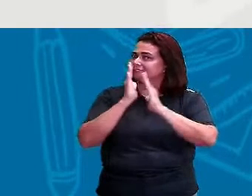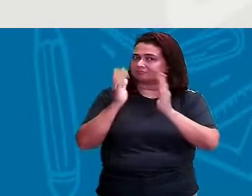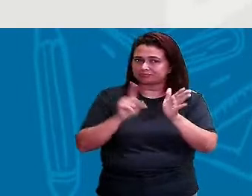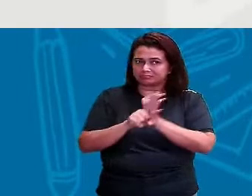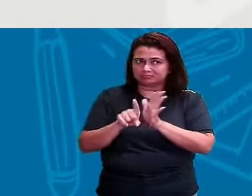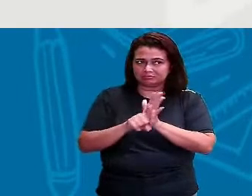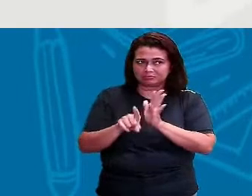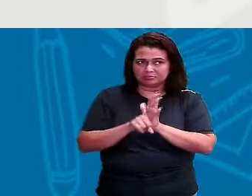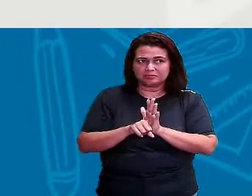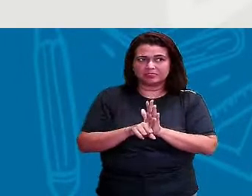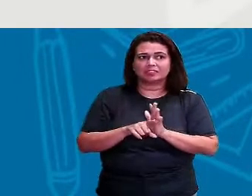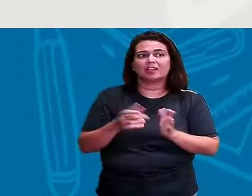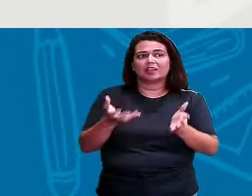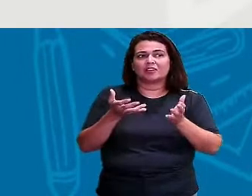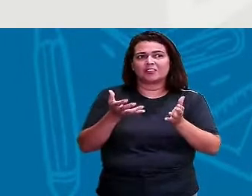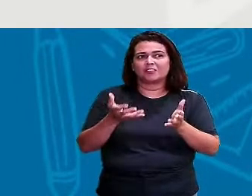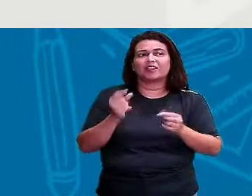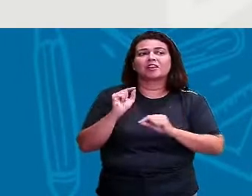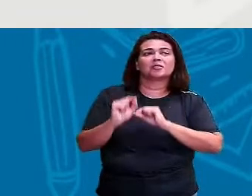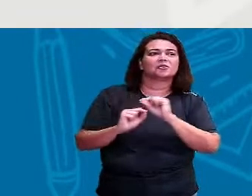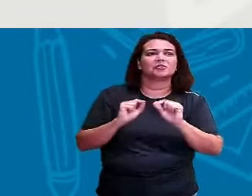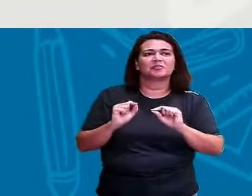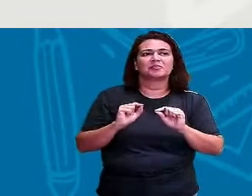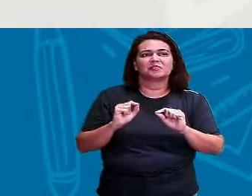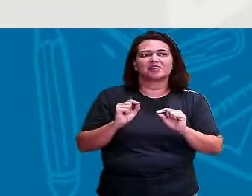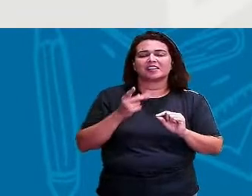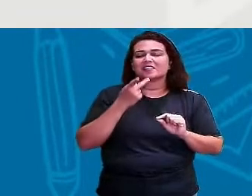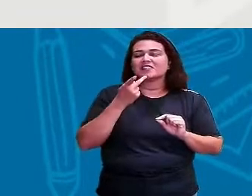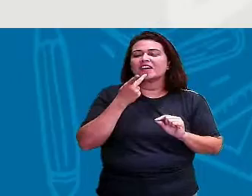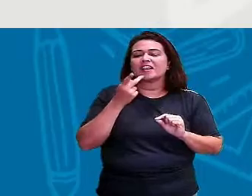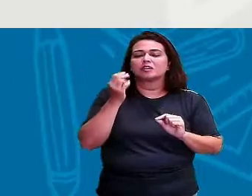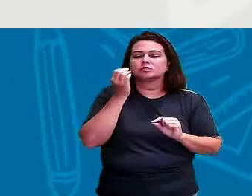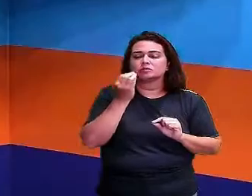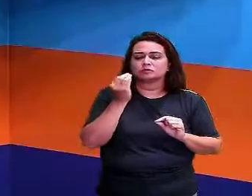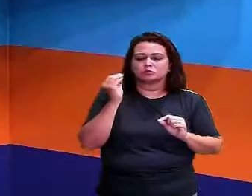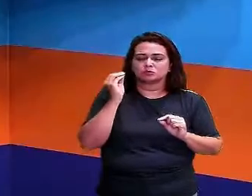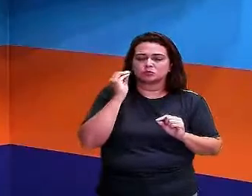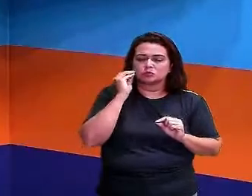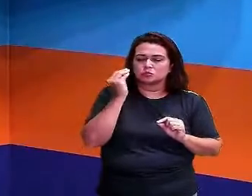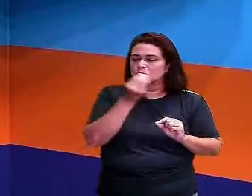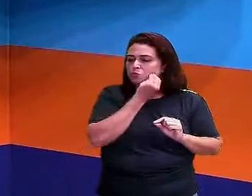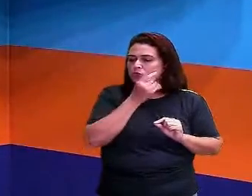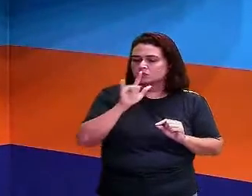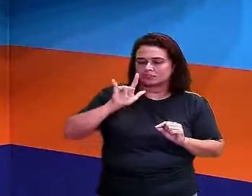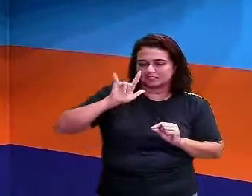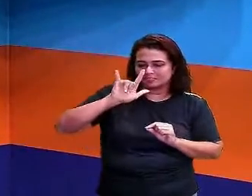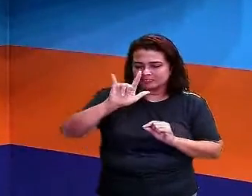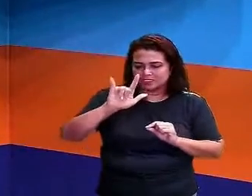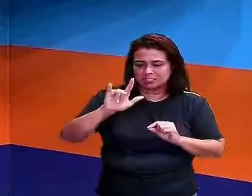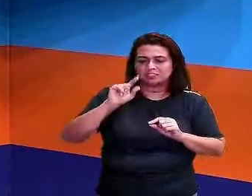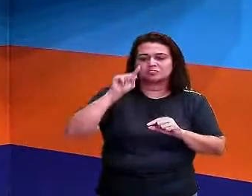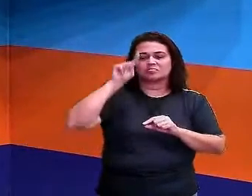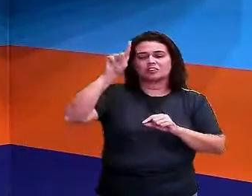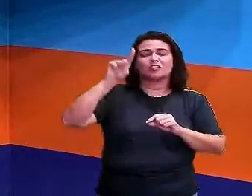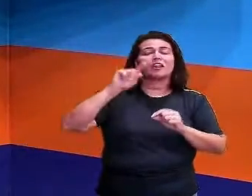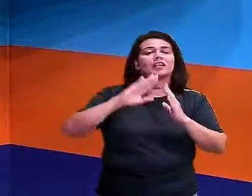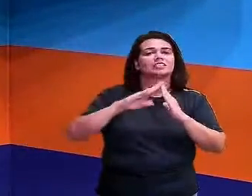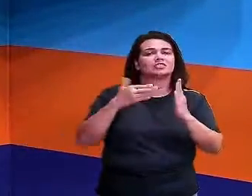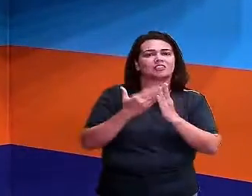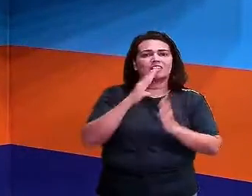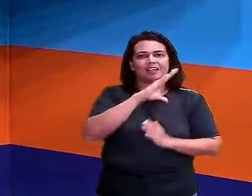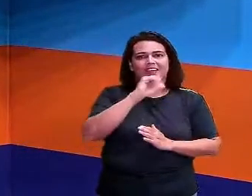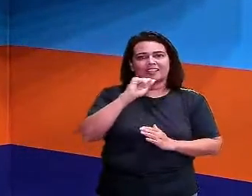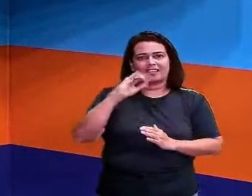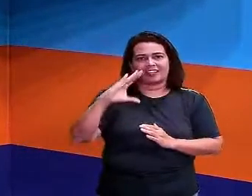eu queria puxar a sardinha para o meu lado e mandar um beijo para a minha escola, o Kaique Diogo de Braga. Um beijo, gente,